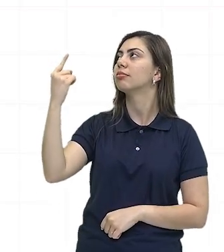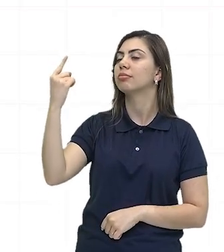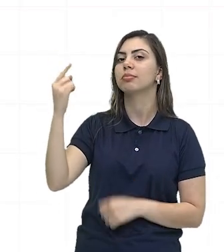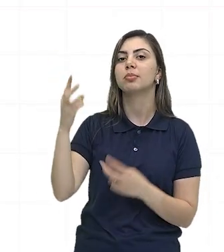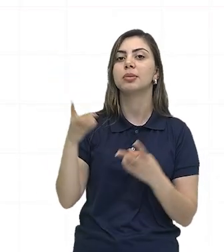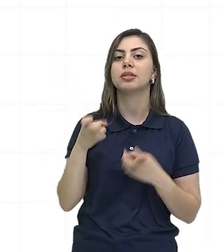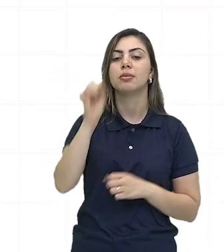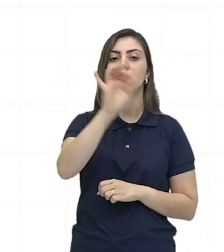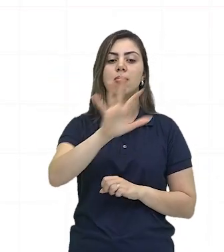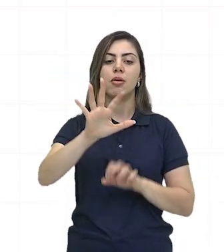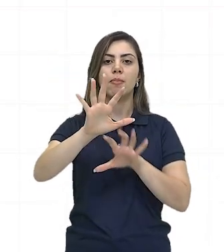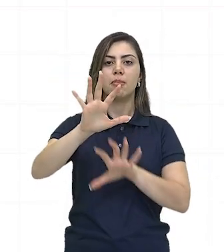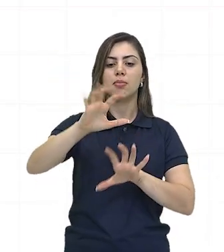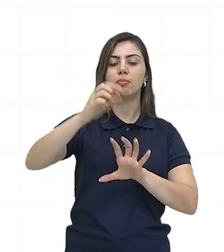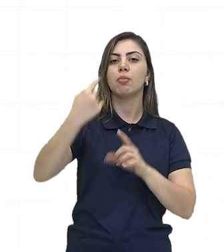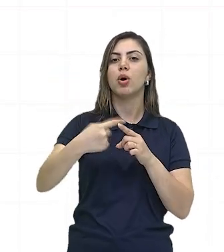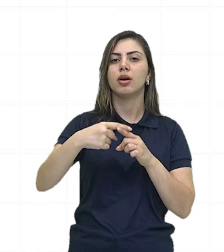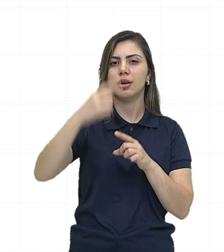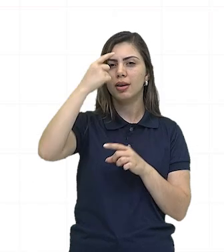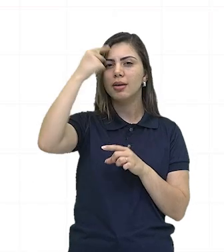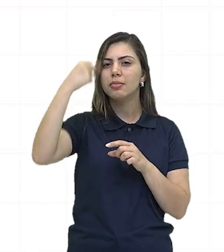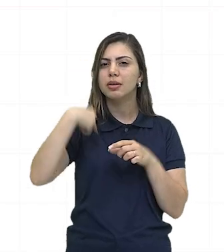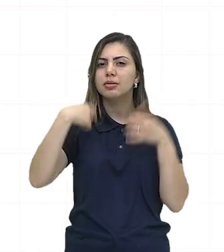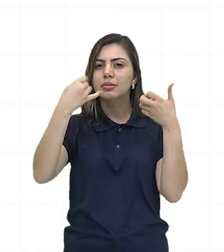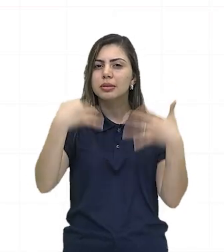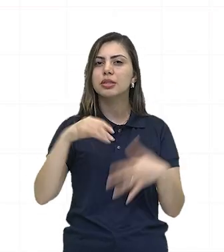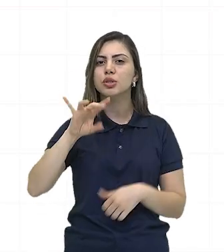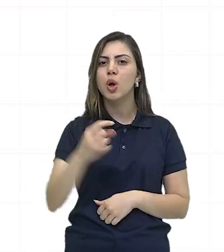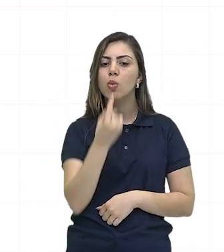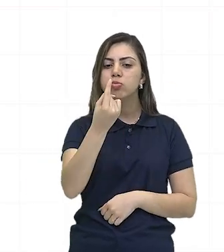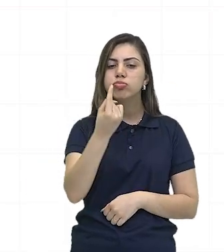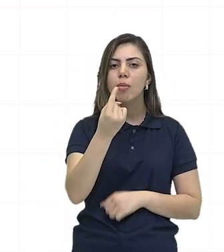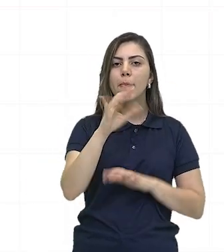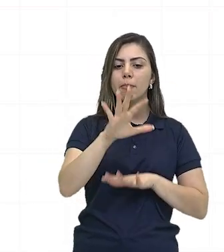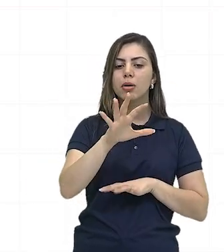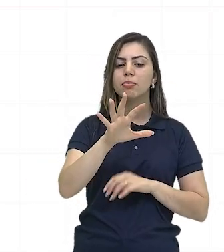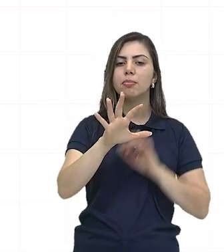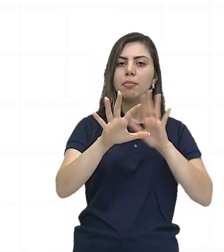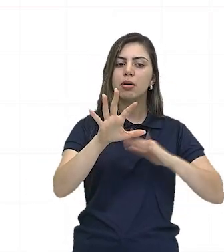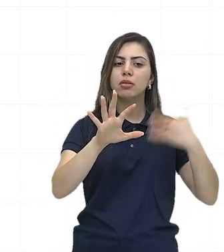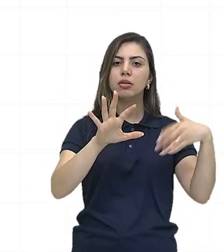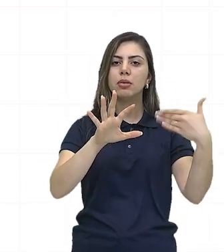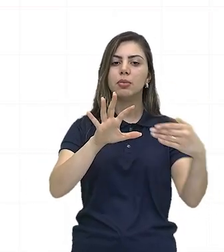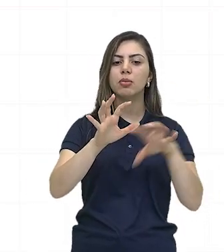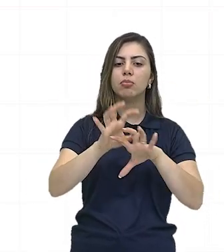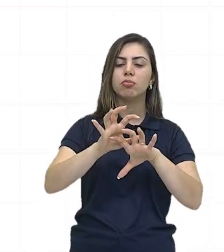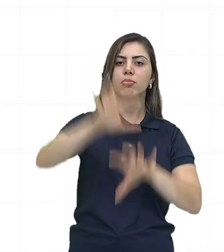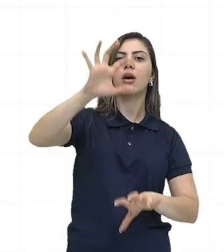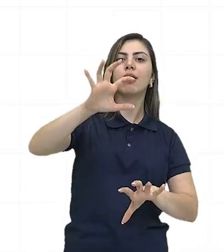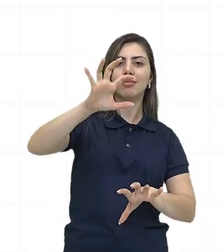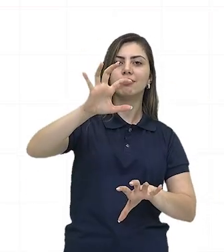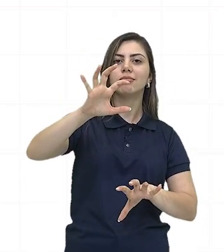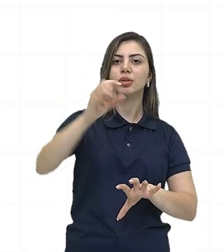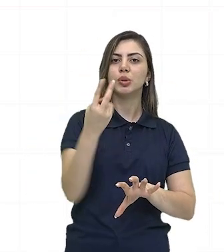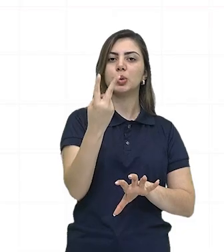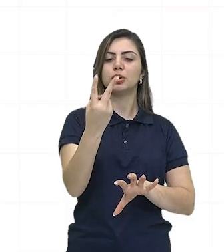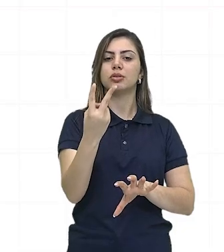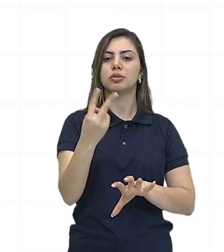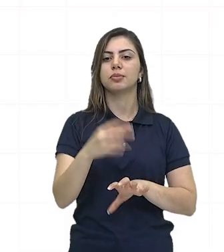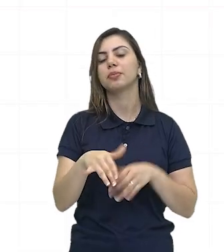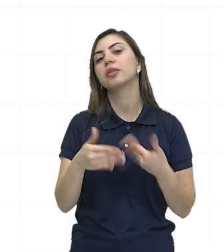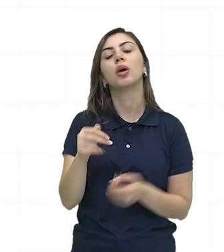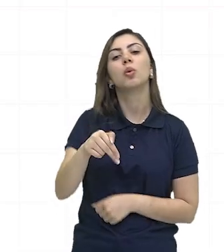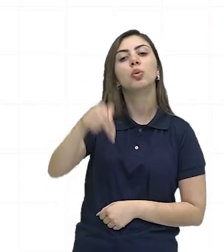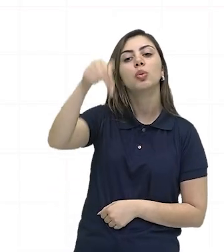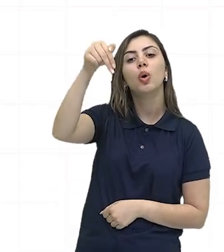grandes continentes que se formaram a partir da fragmentação da Pangeia. No hemisfério norte, nós